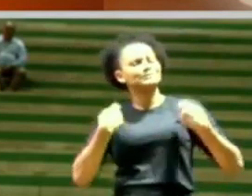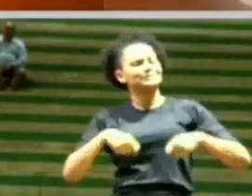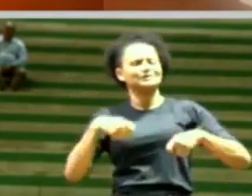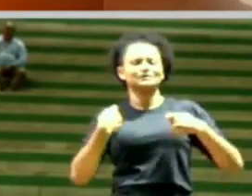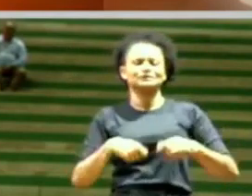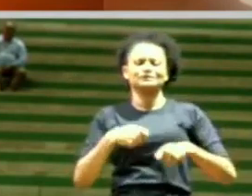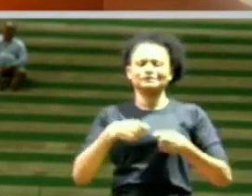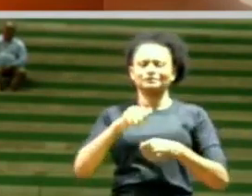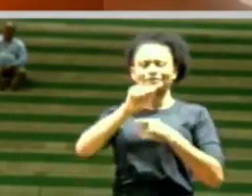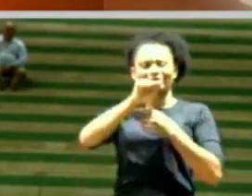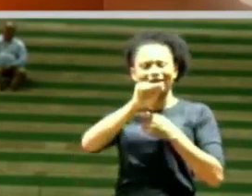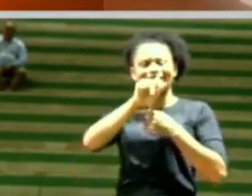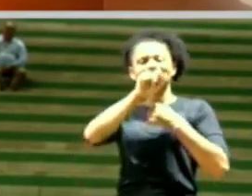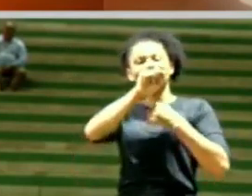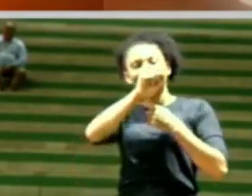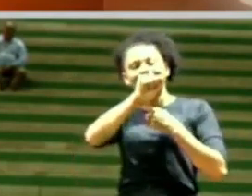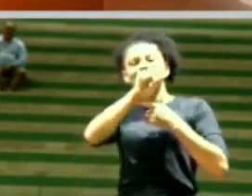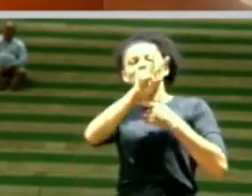avivamento?